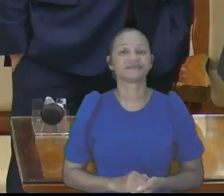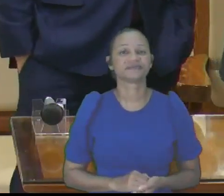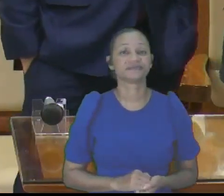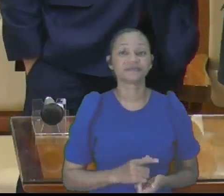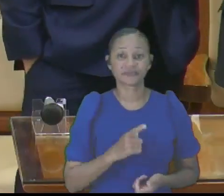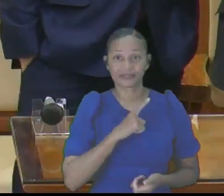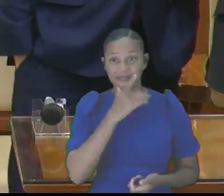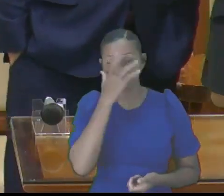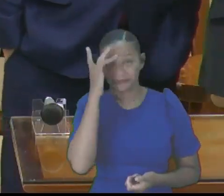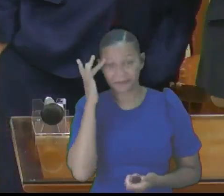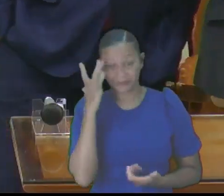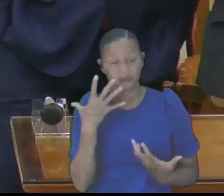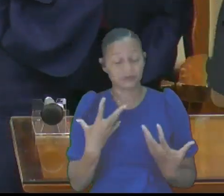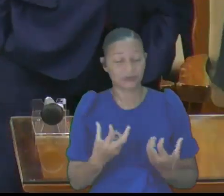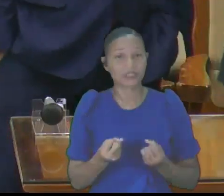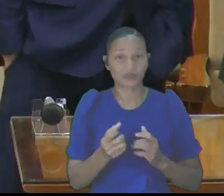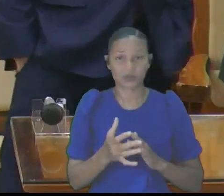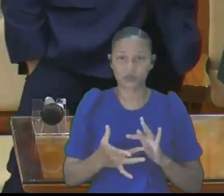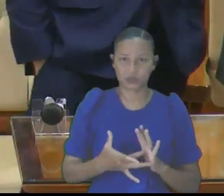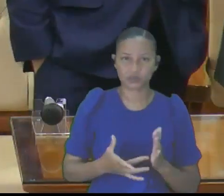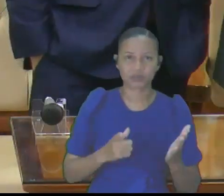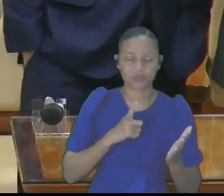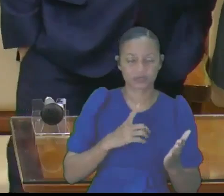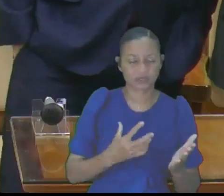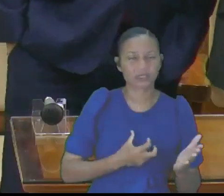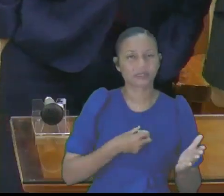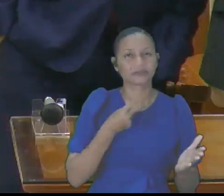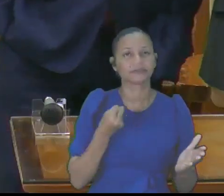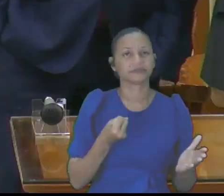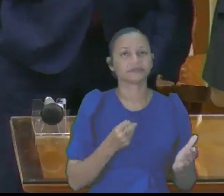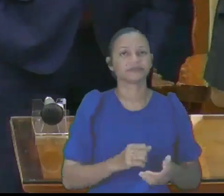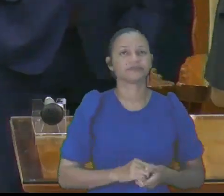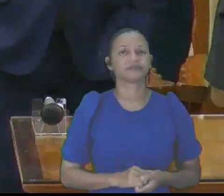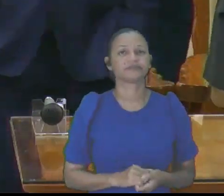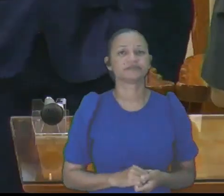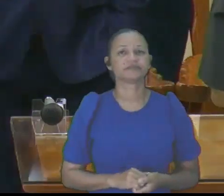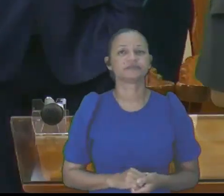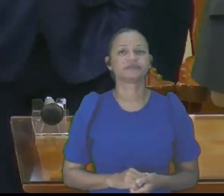Tem alguém nesta noite para aceitar Jesus como Salvador?